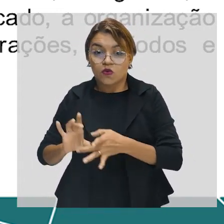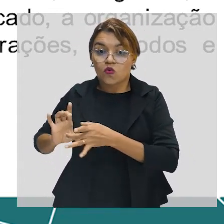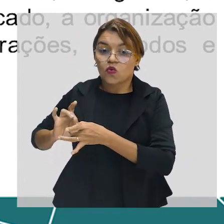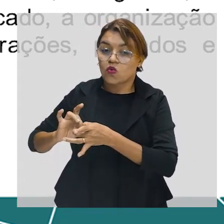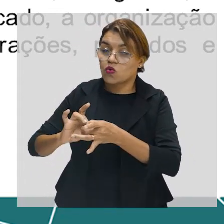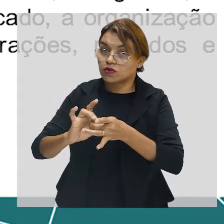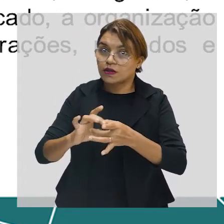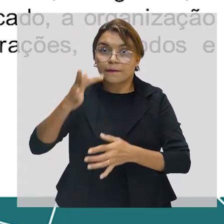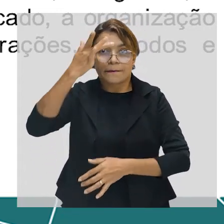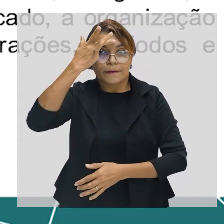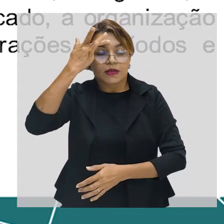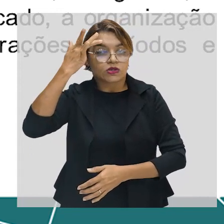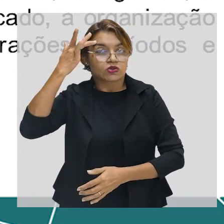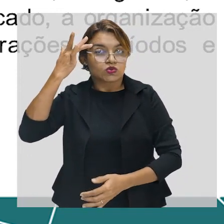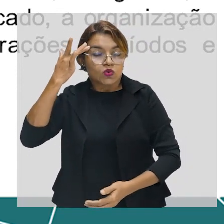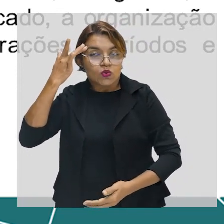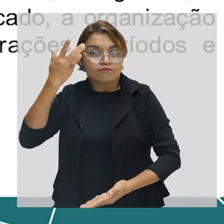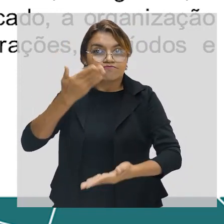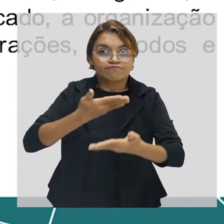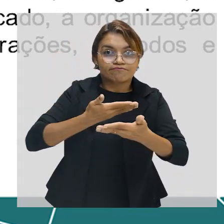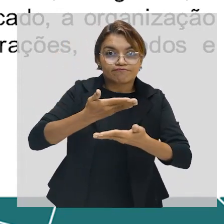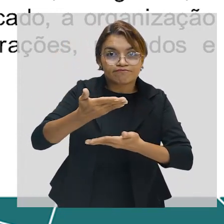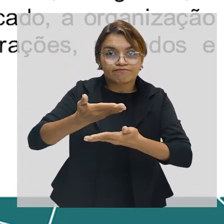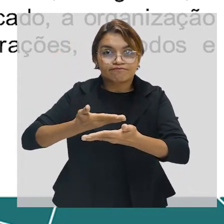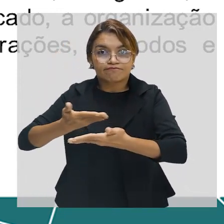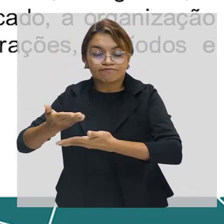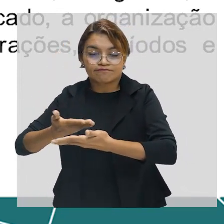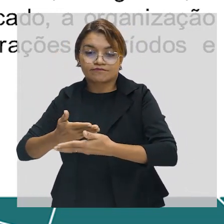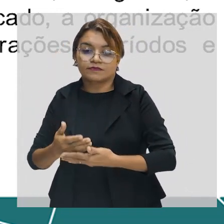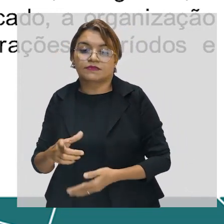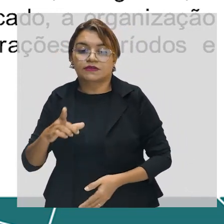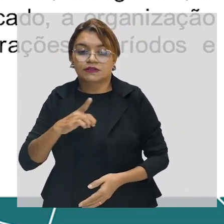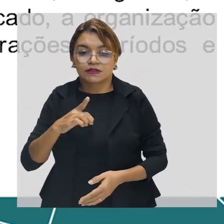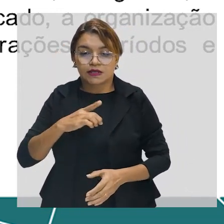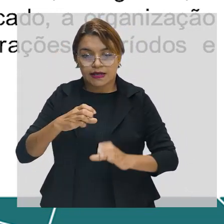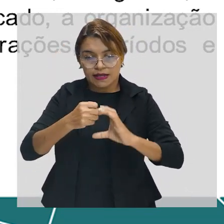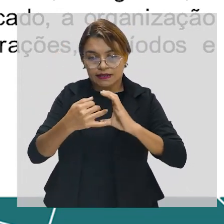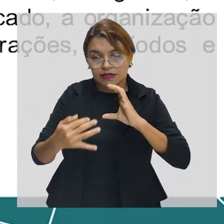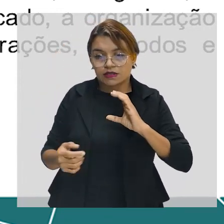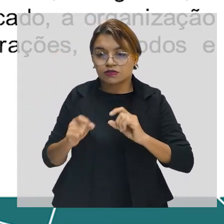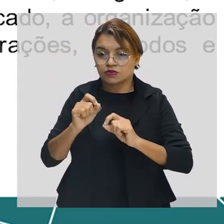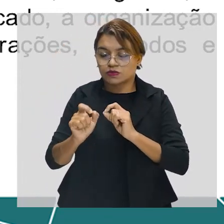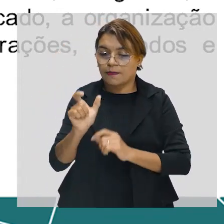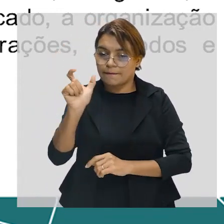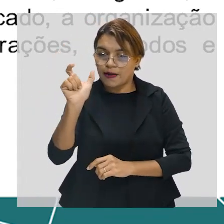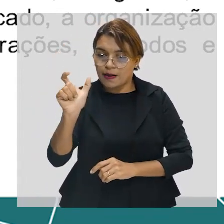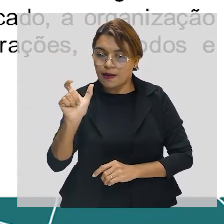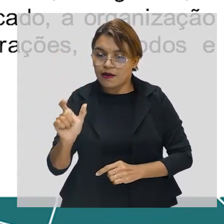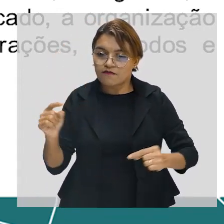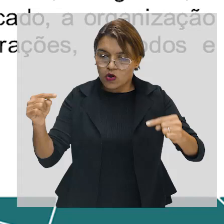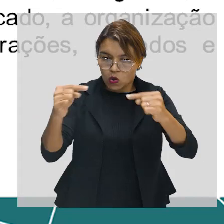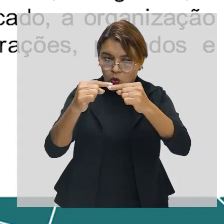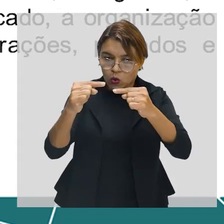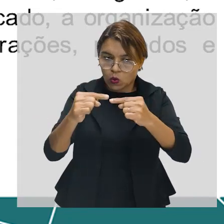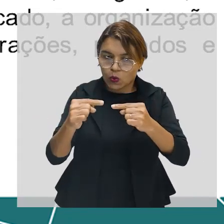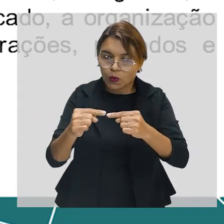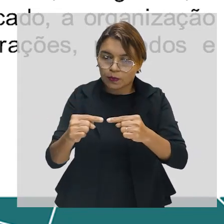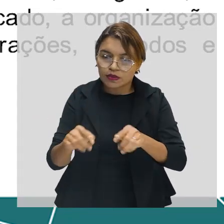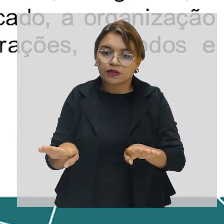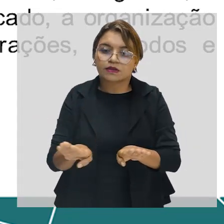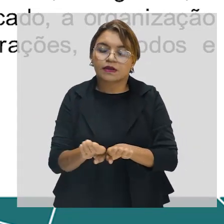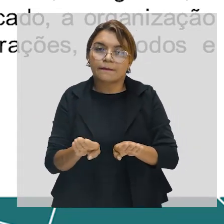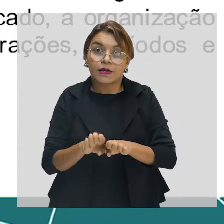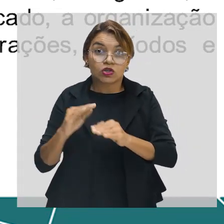e o interlocutor. Caracteriza-se pela seleção e combinação das palavras, pela adequação a um conjunto